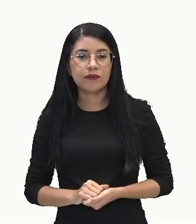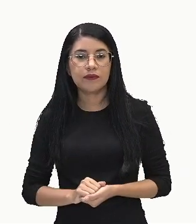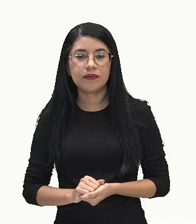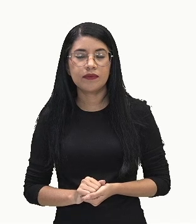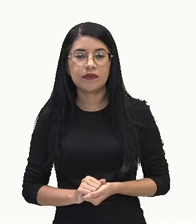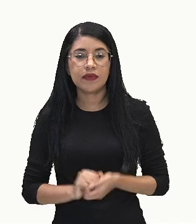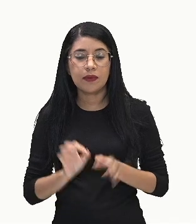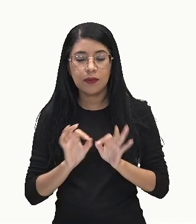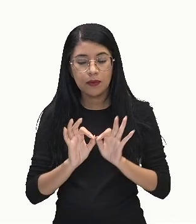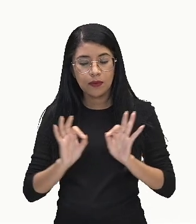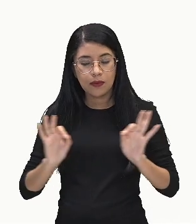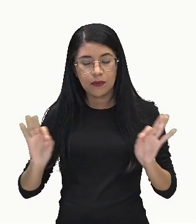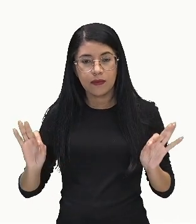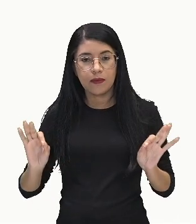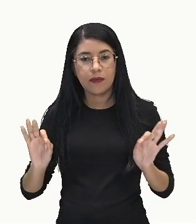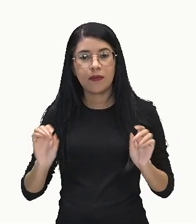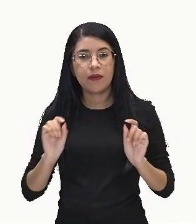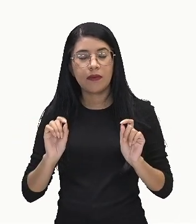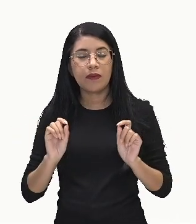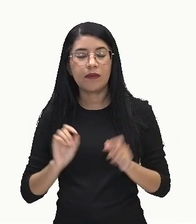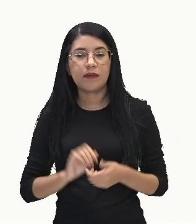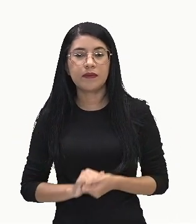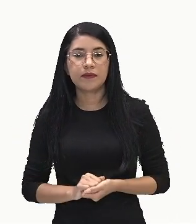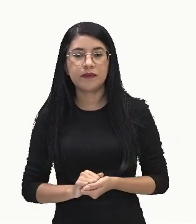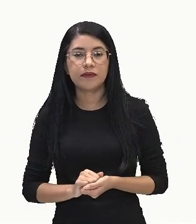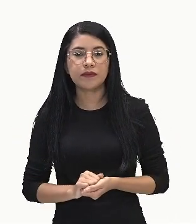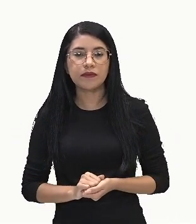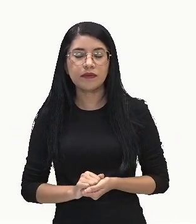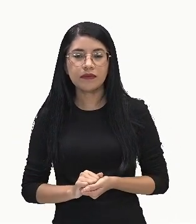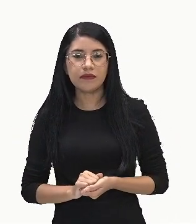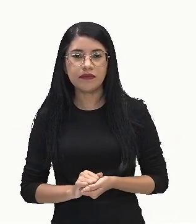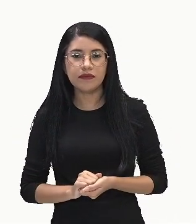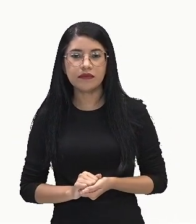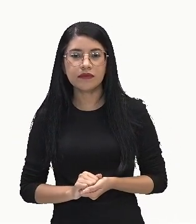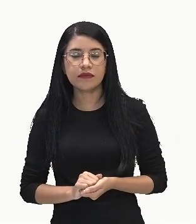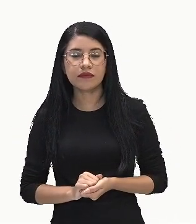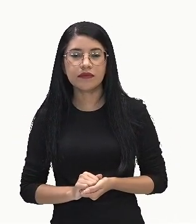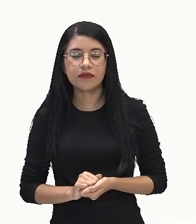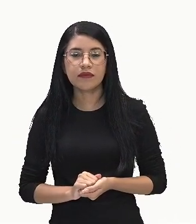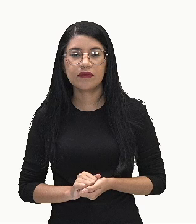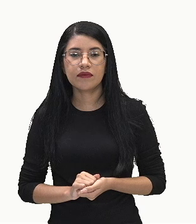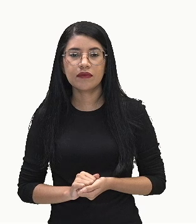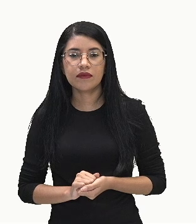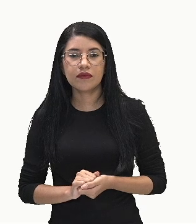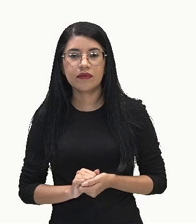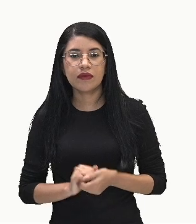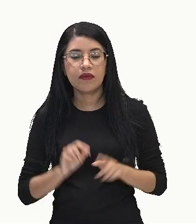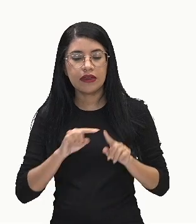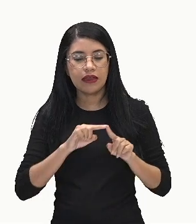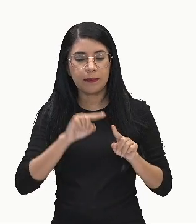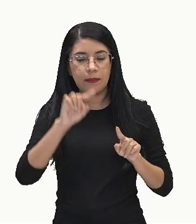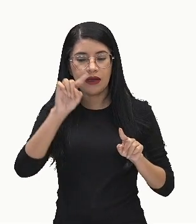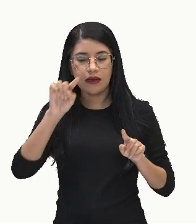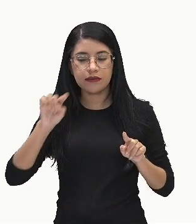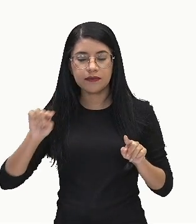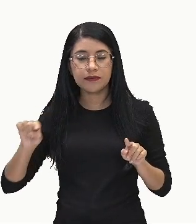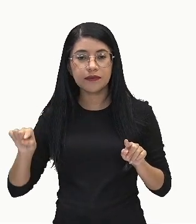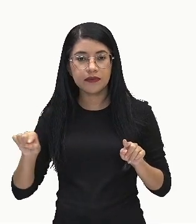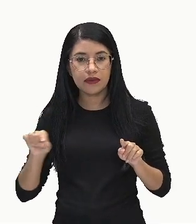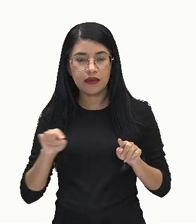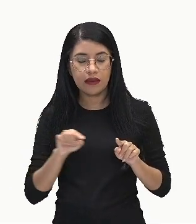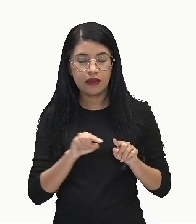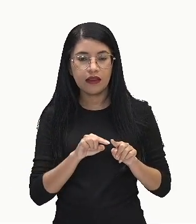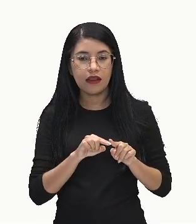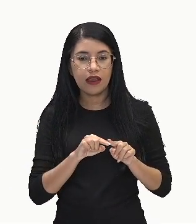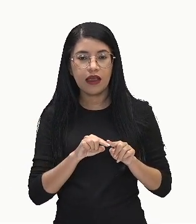comprimento de um polígono. O triângulo é um polígono, né? O comprimento